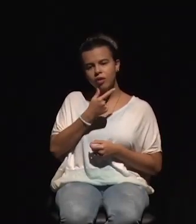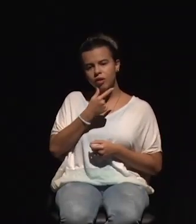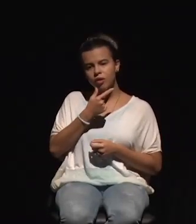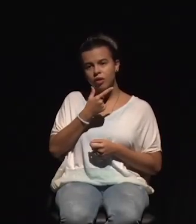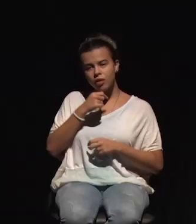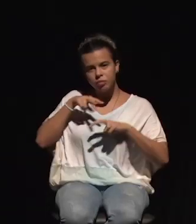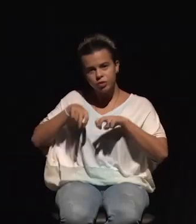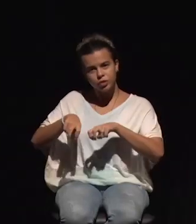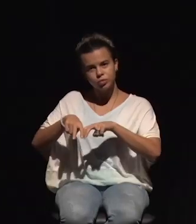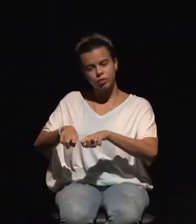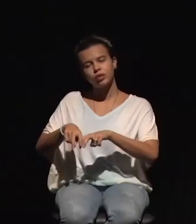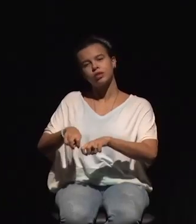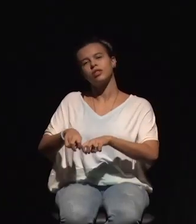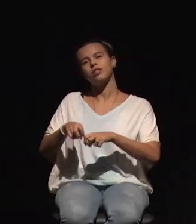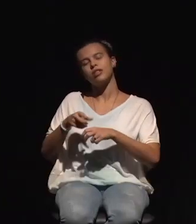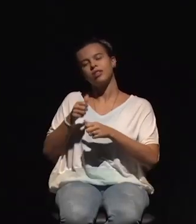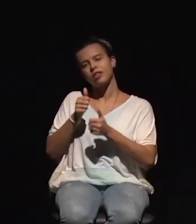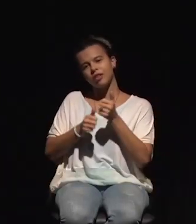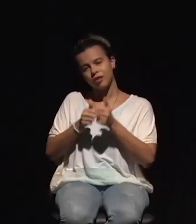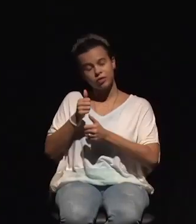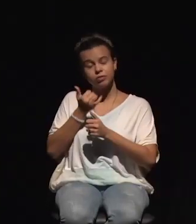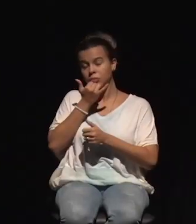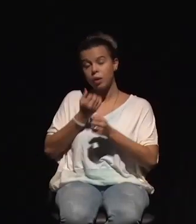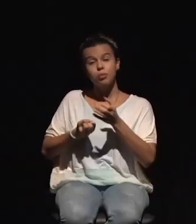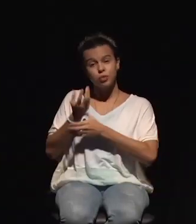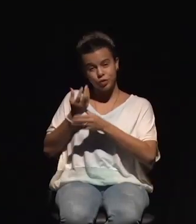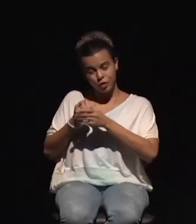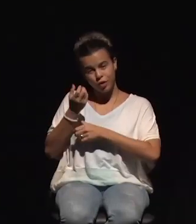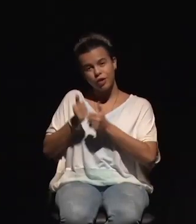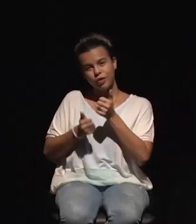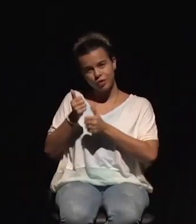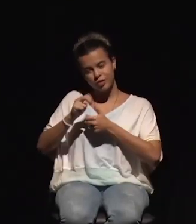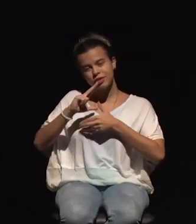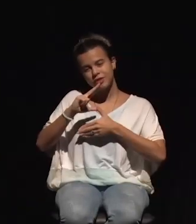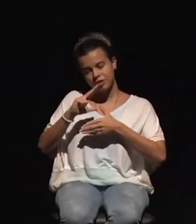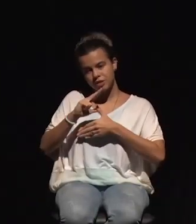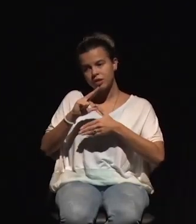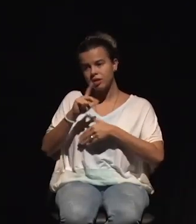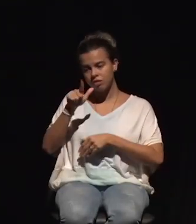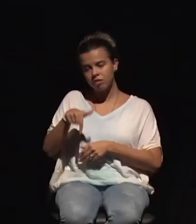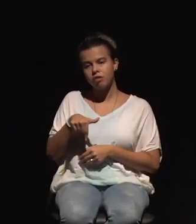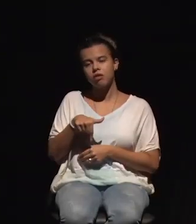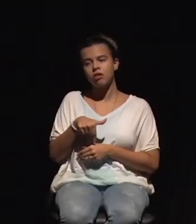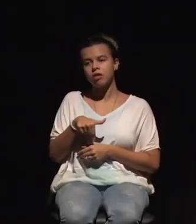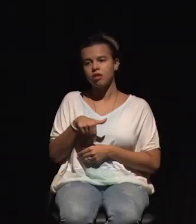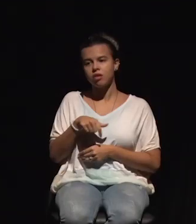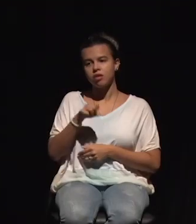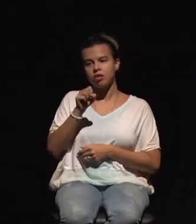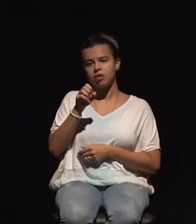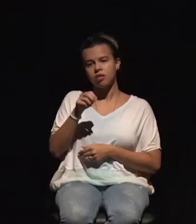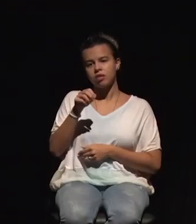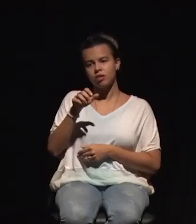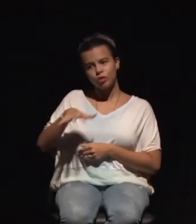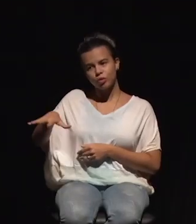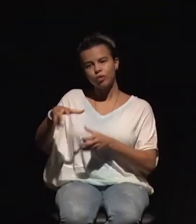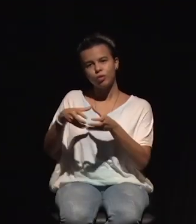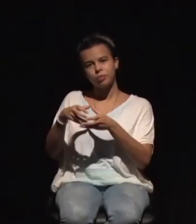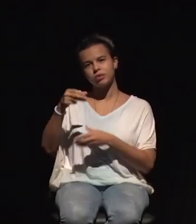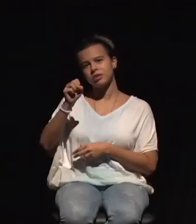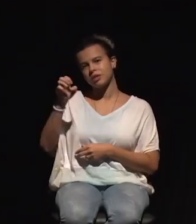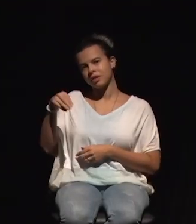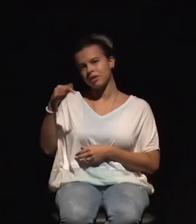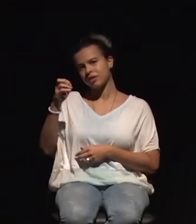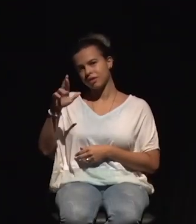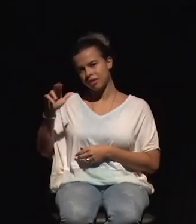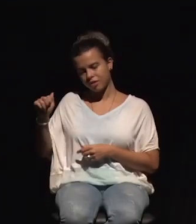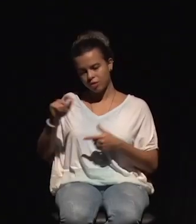na américa latina do maior produtor de arroz da américa latina é é ação sem interna cujos